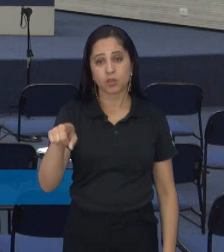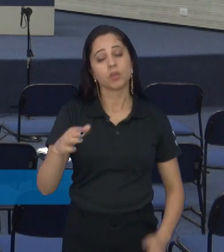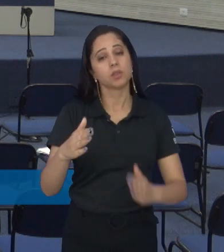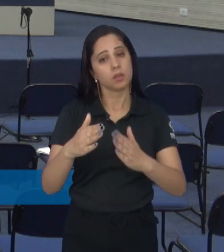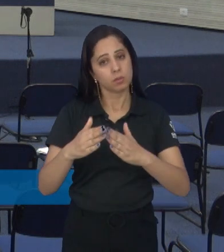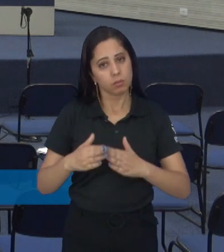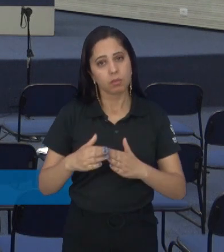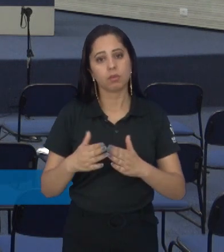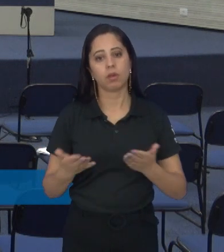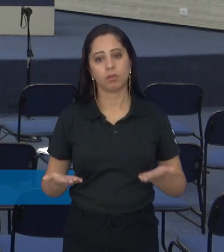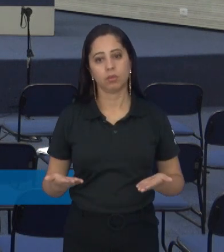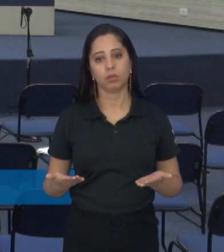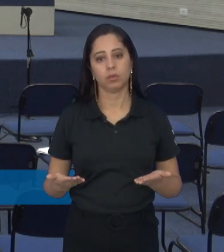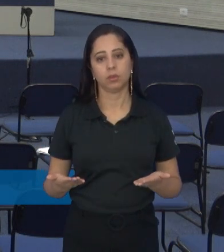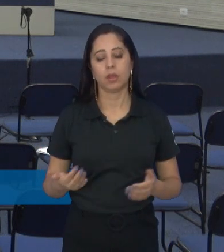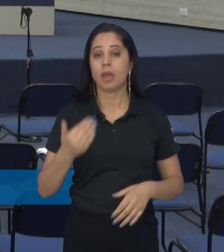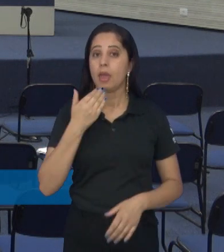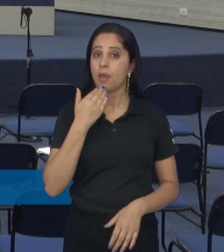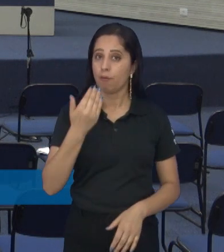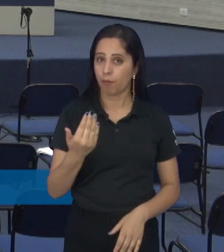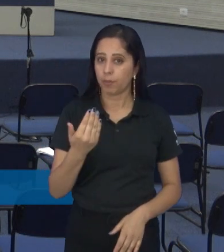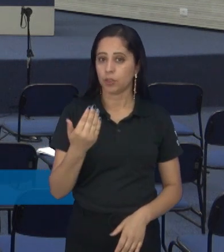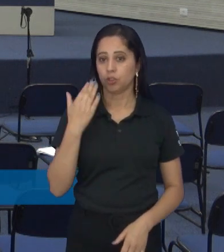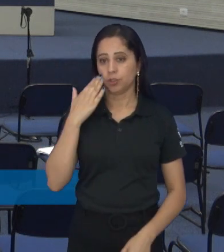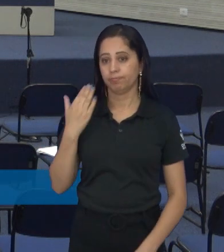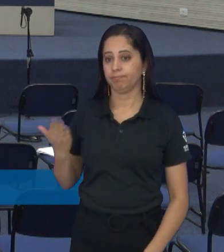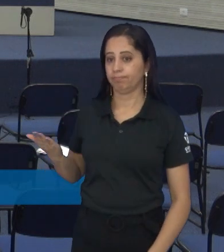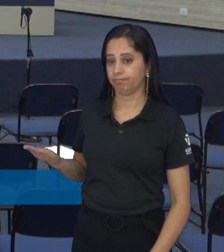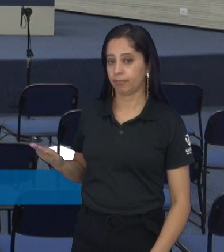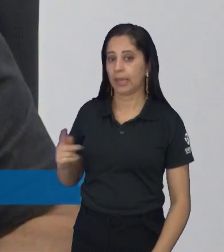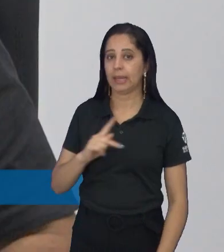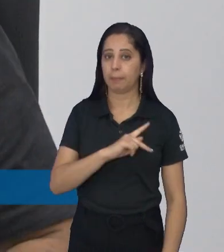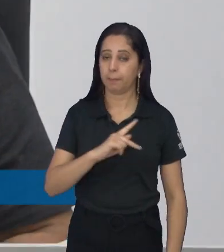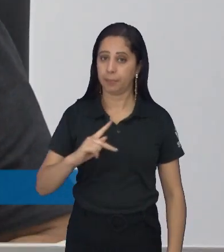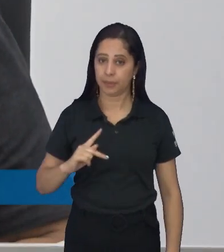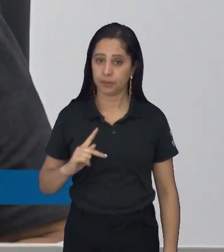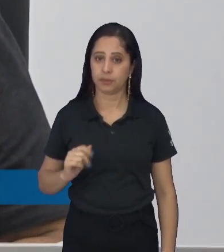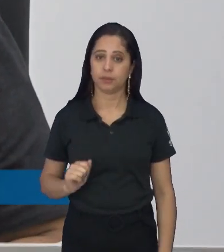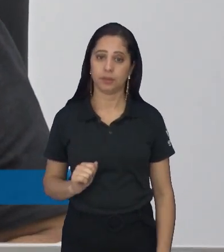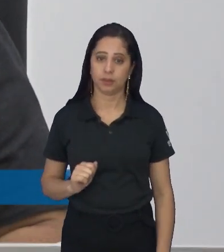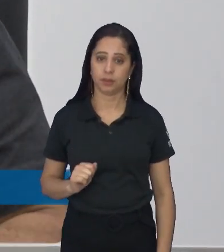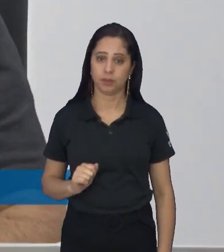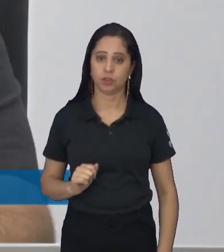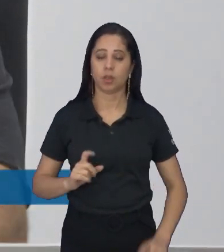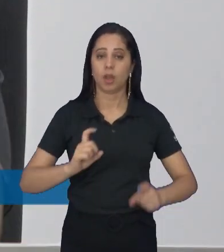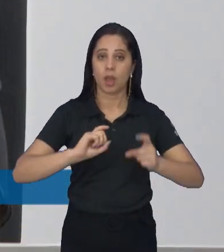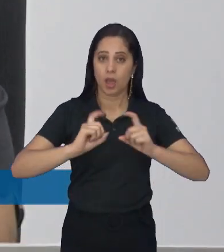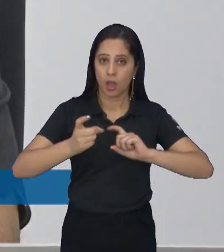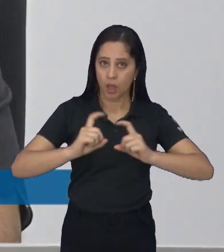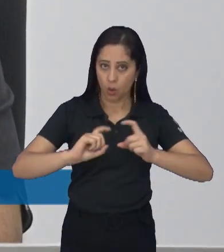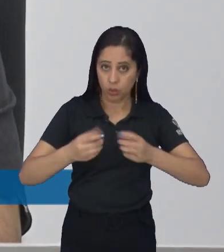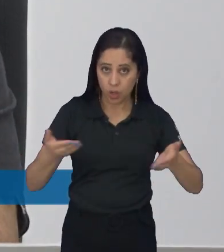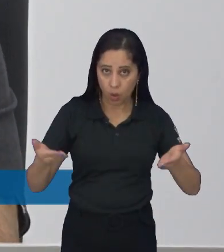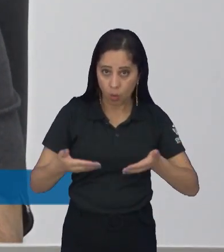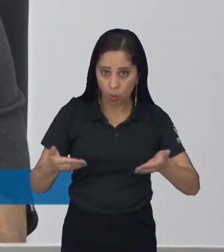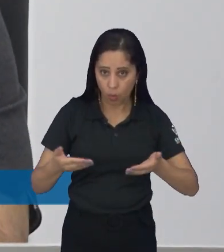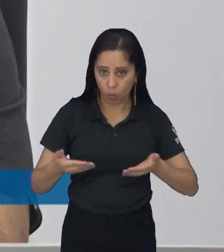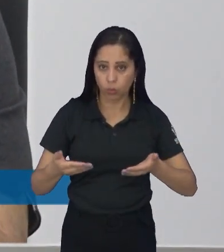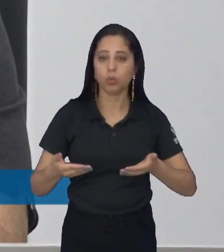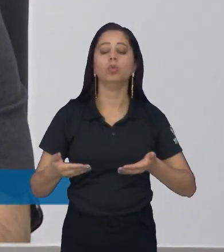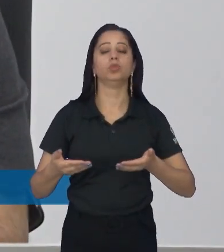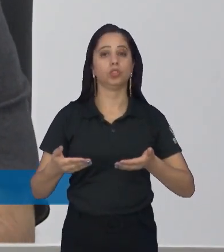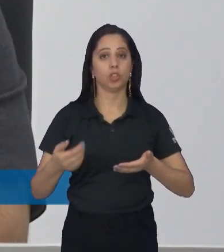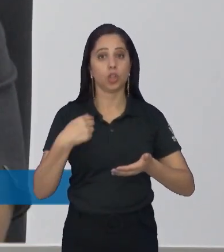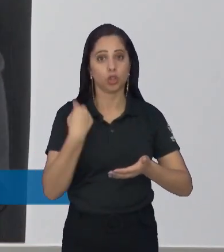por favor eu vou pedir a presidência Como já foi solicitado aqui essa reunião ela vai ser transcrita